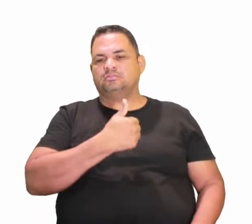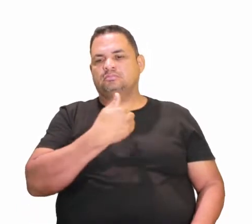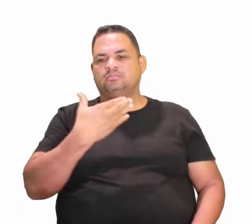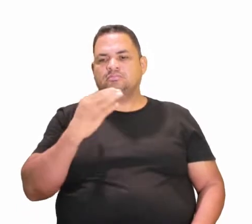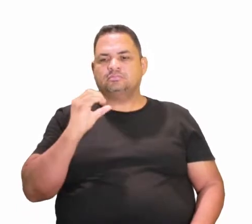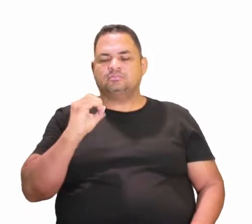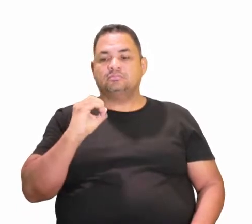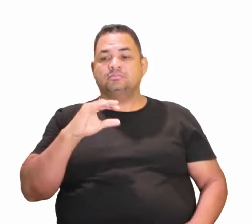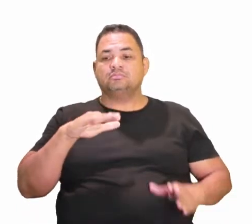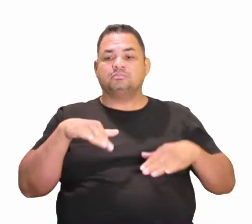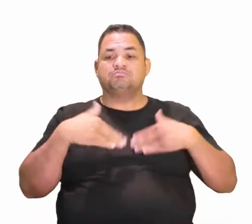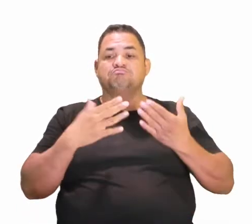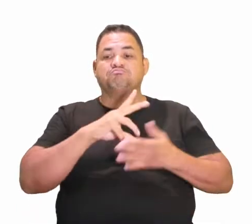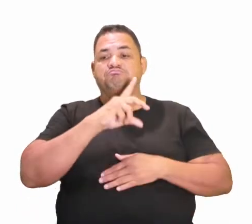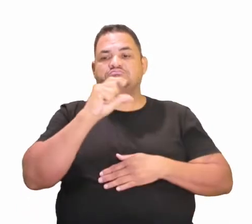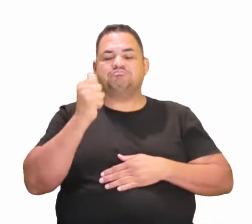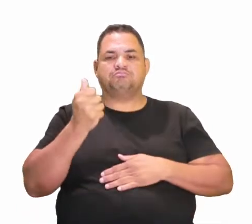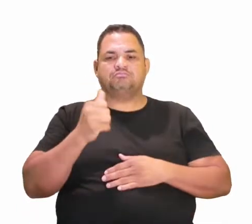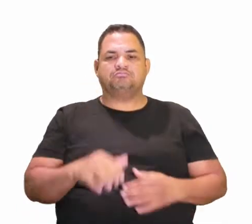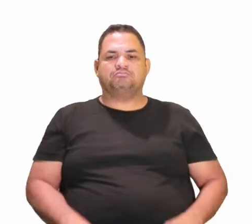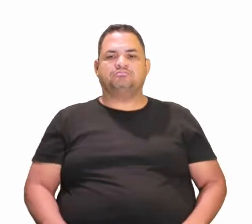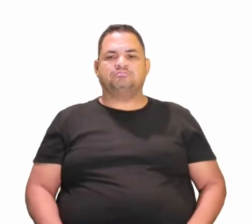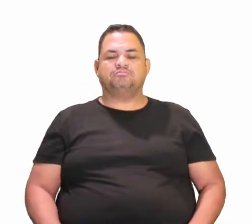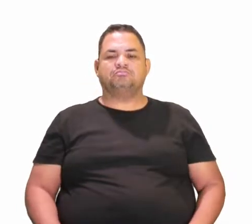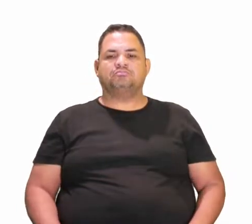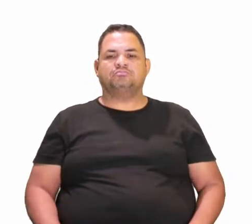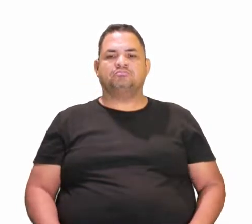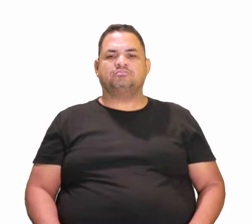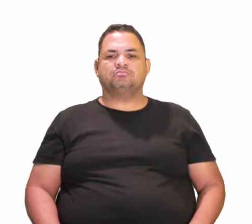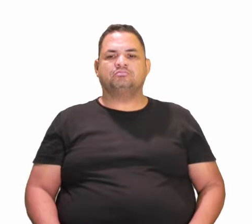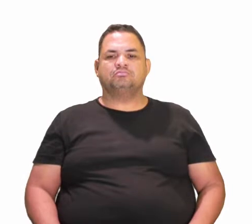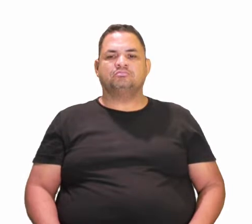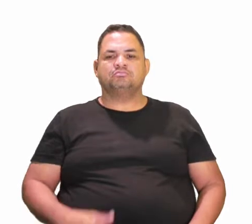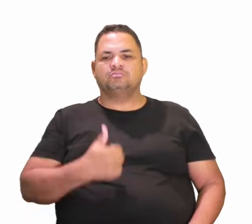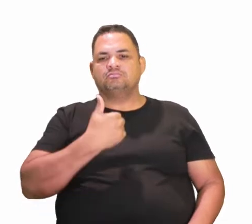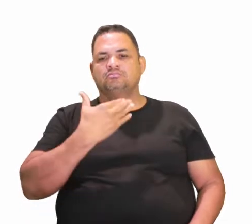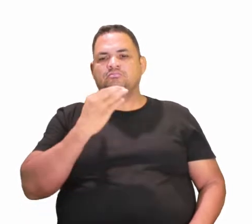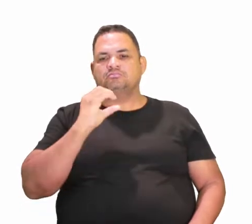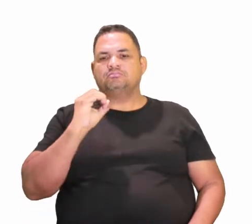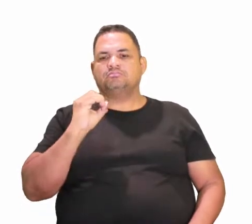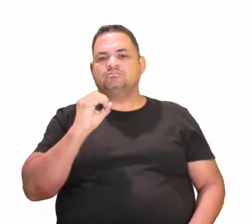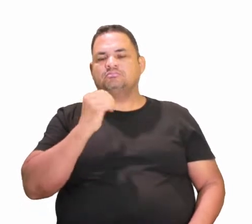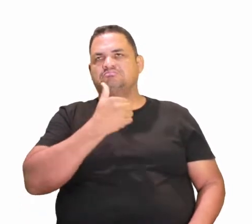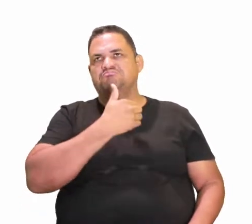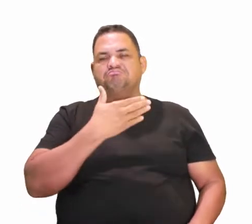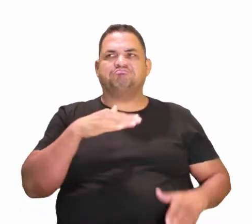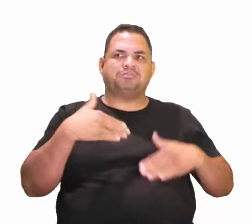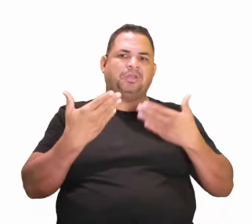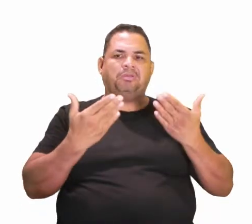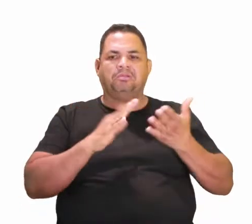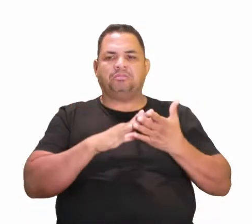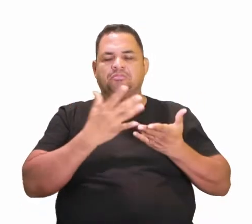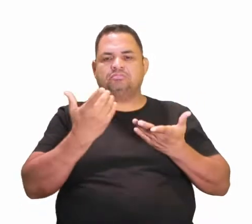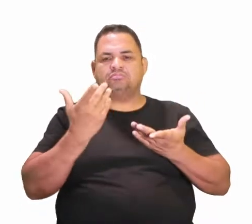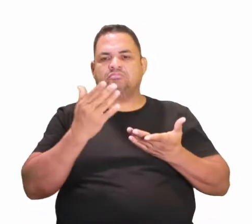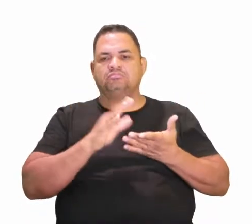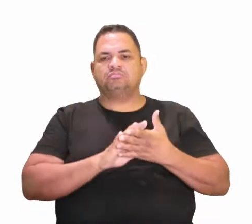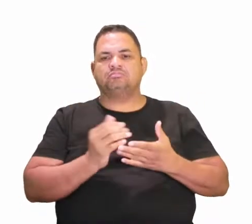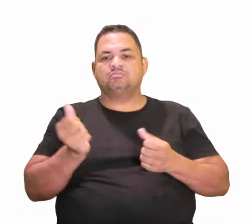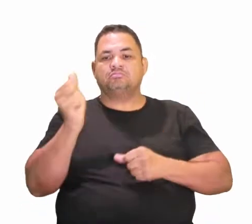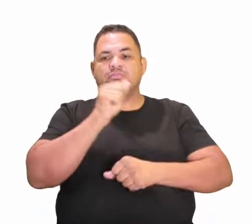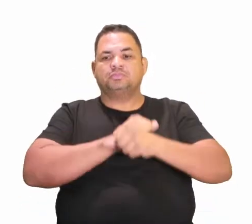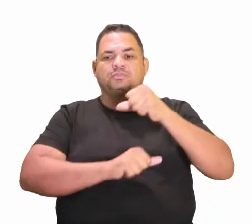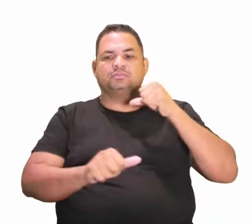Que data é essa 10/6 6 do 10 você vai fazer essa questão de colocar